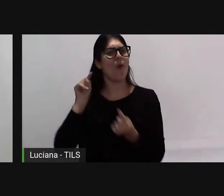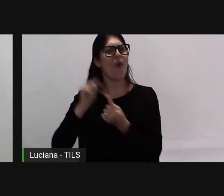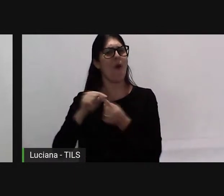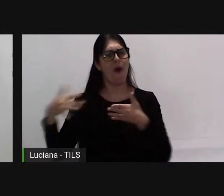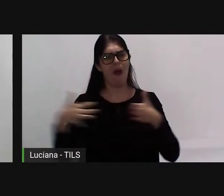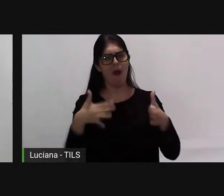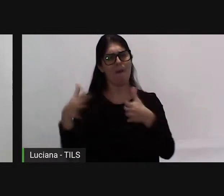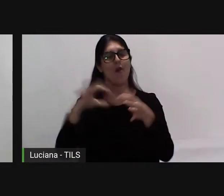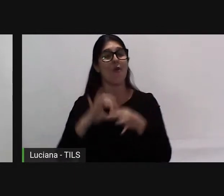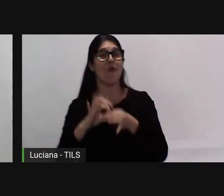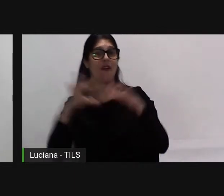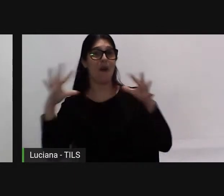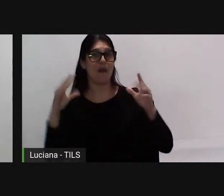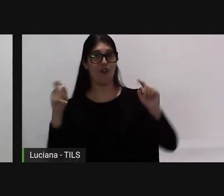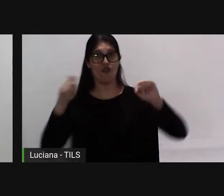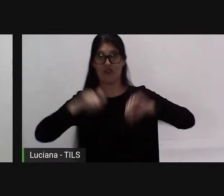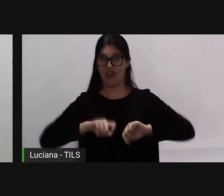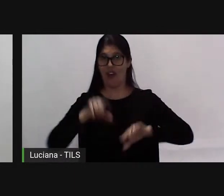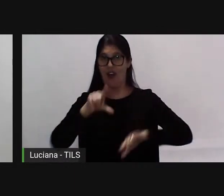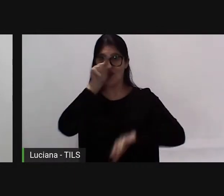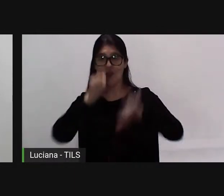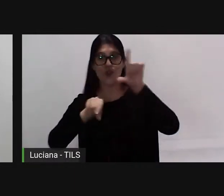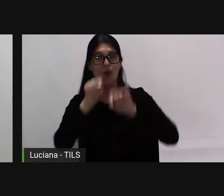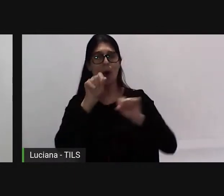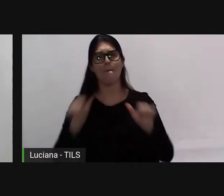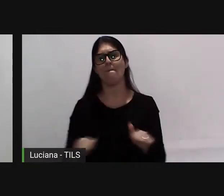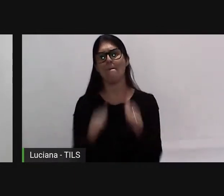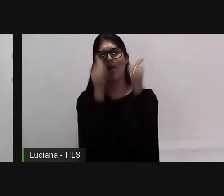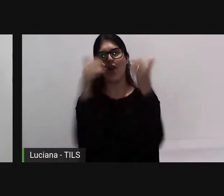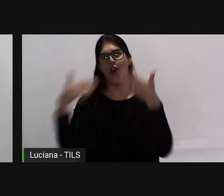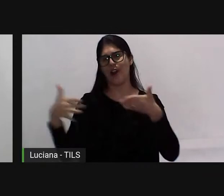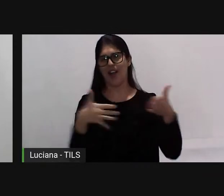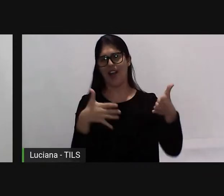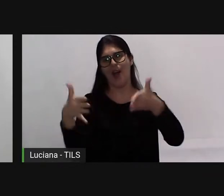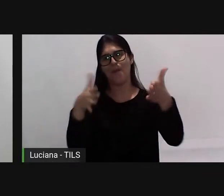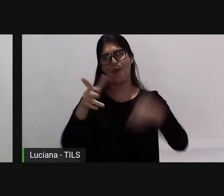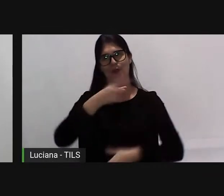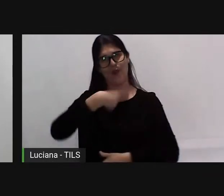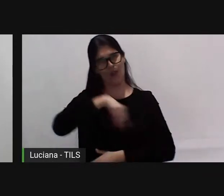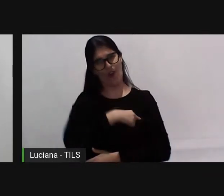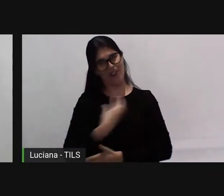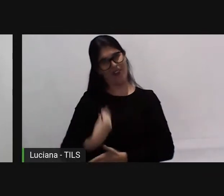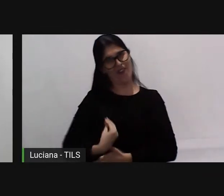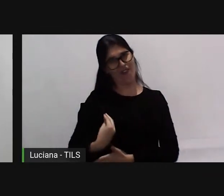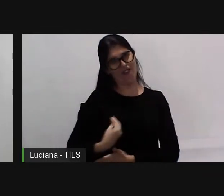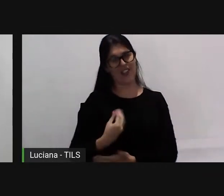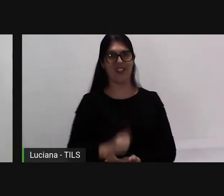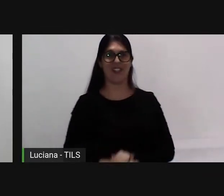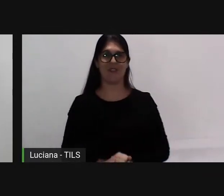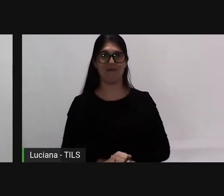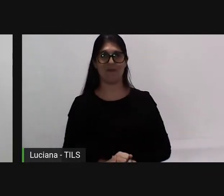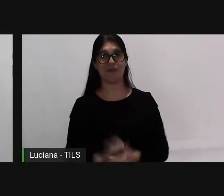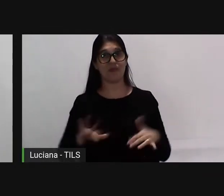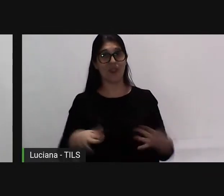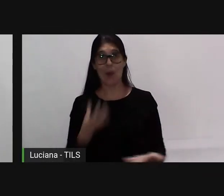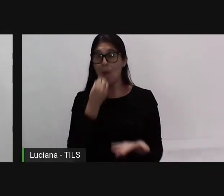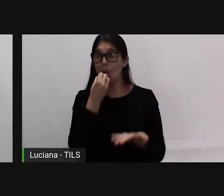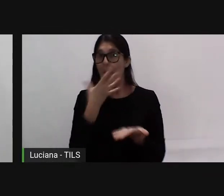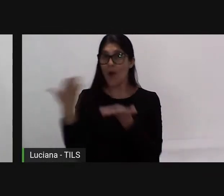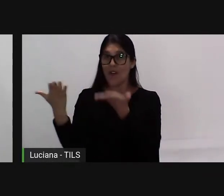que nós possamos escolher os caminhos que iremos tomar em nossas vidas. Deem boas-vindas aos